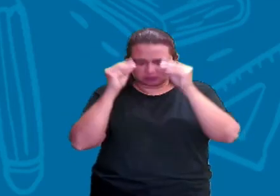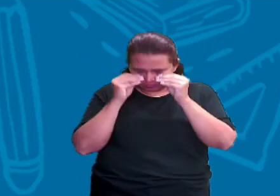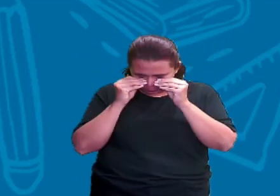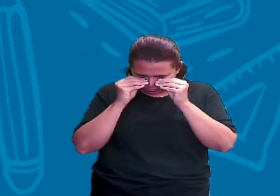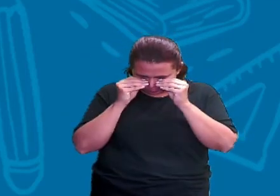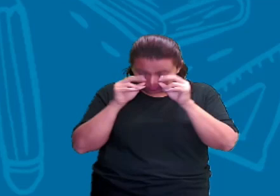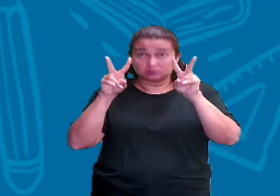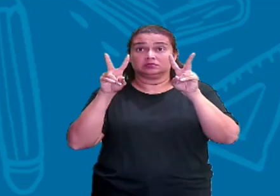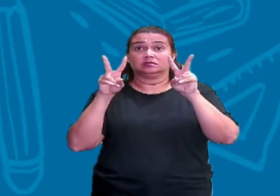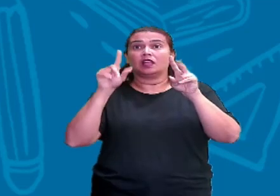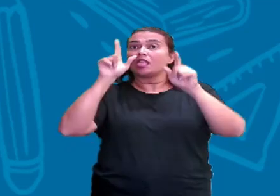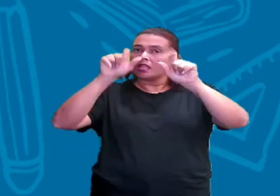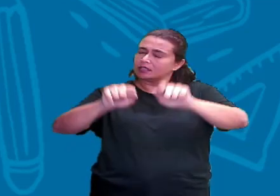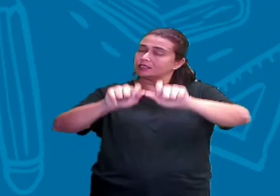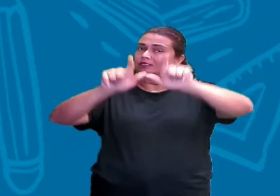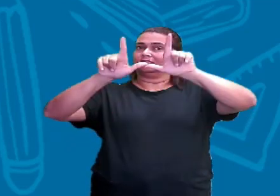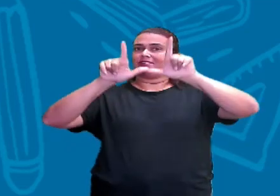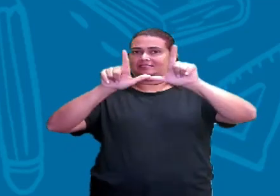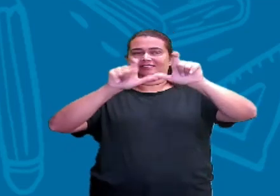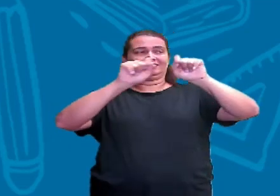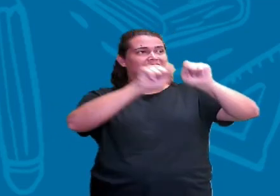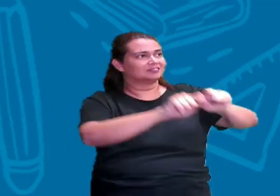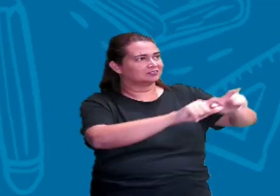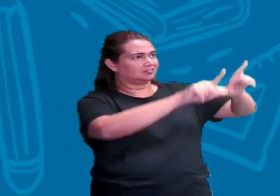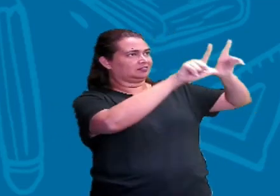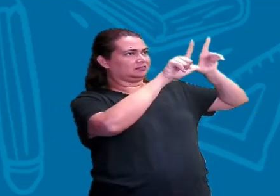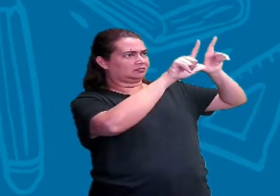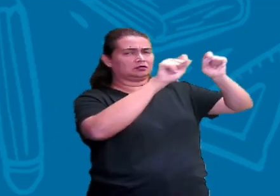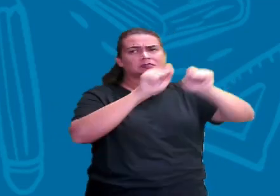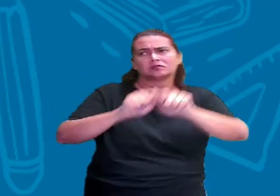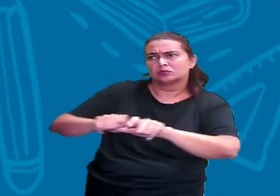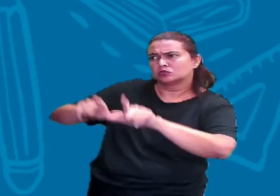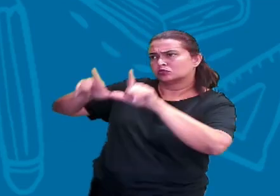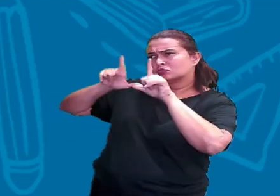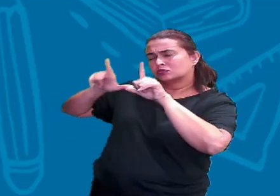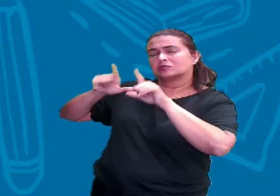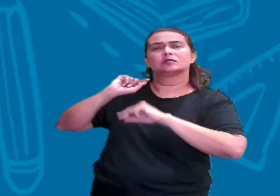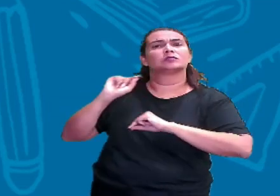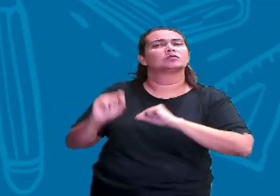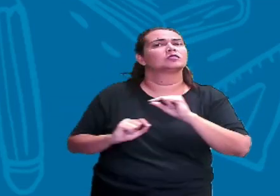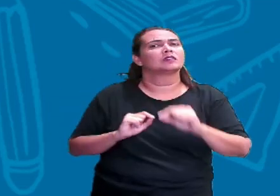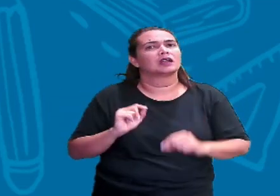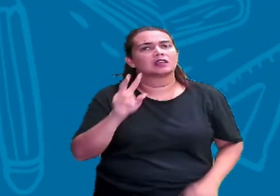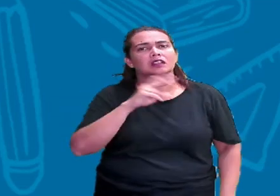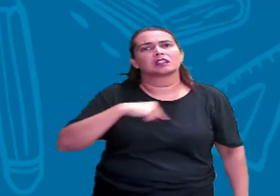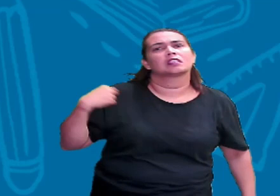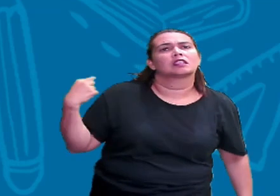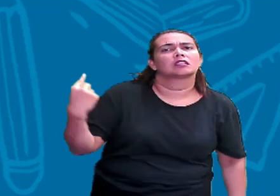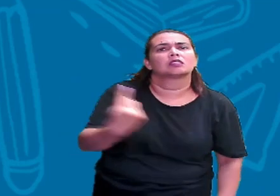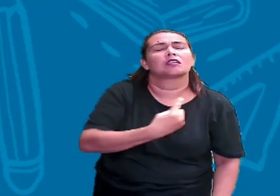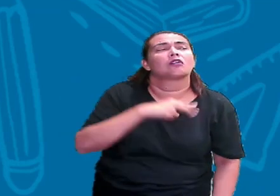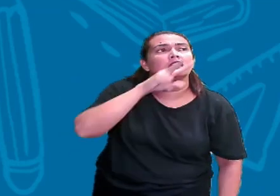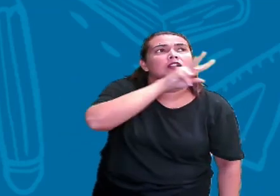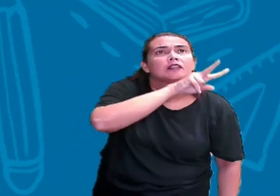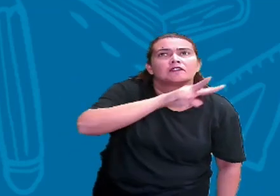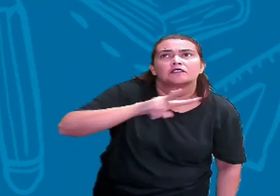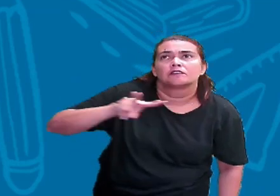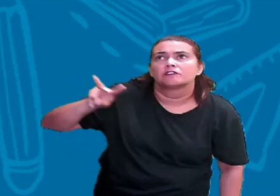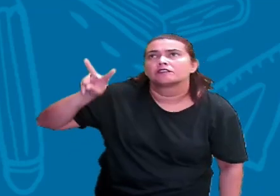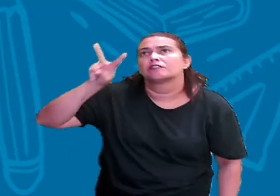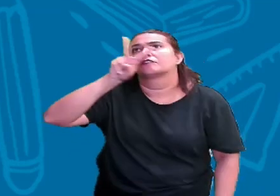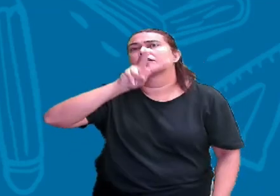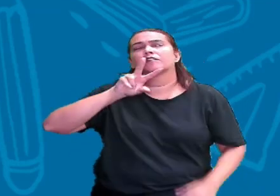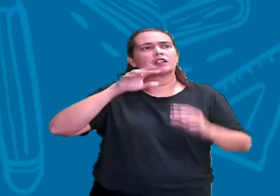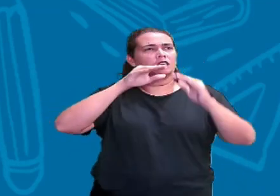ter uma paisagem à sua frente. Porque o que são paisagens, né? Paisagens são as formas que vemos quando olhamos ao